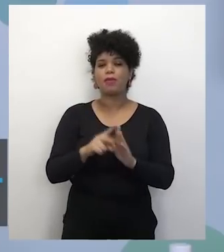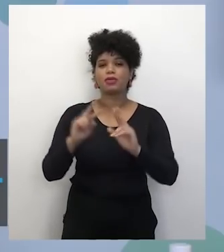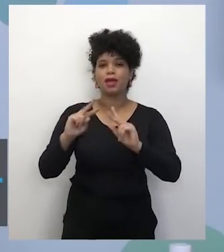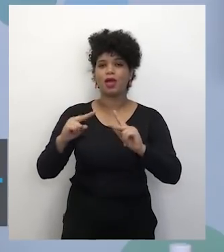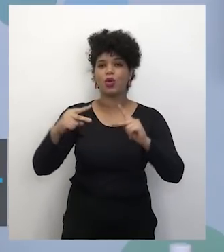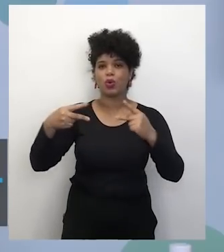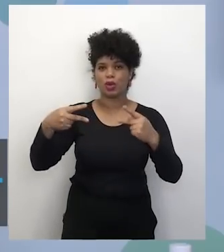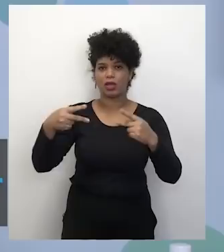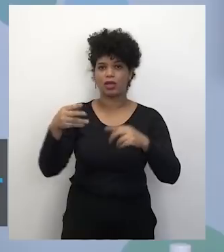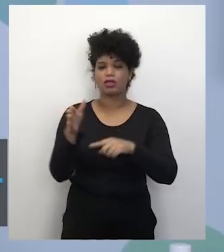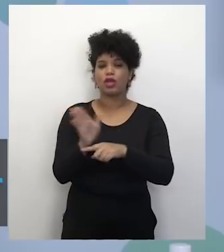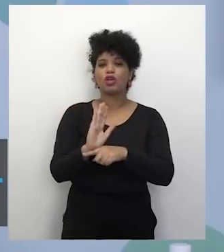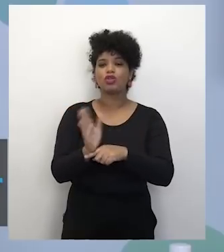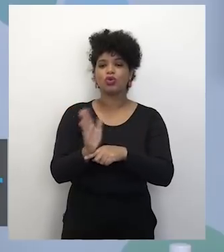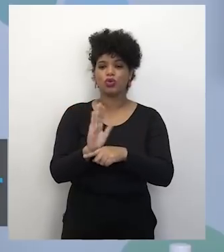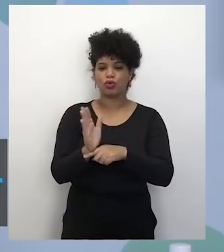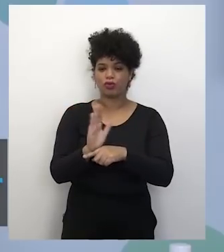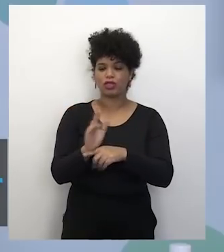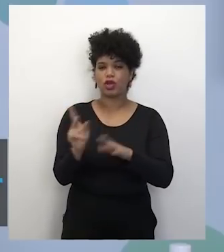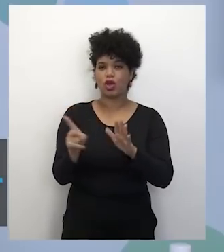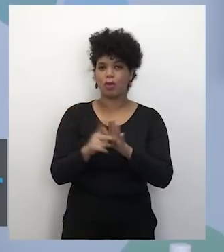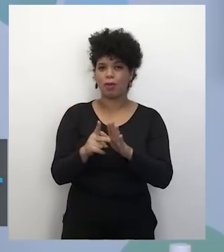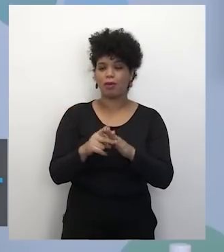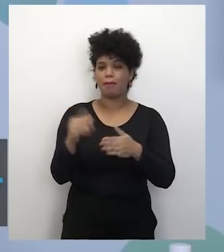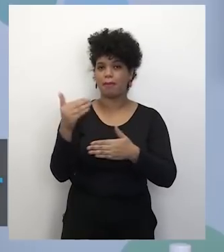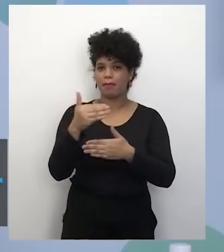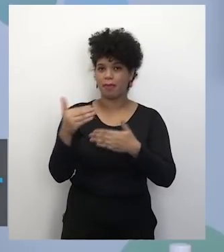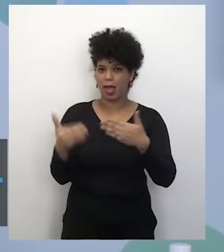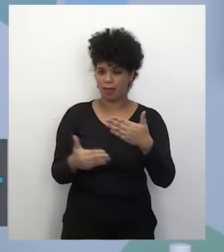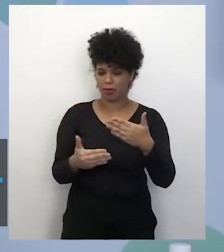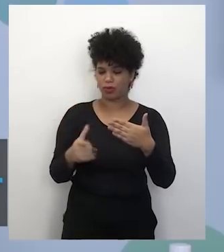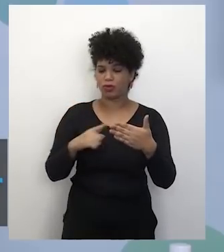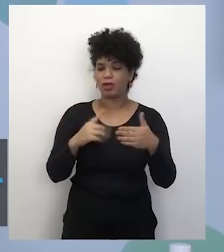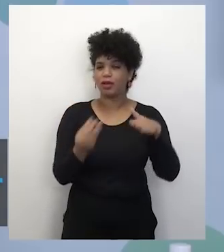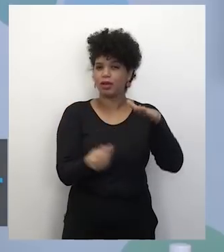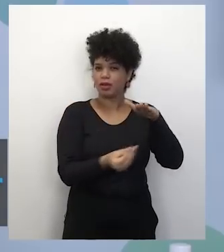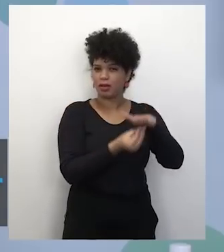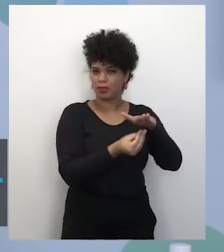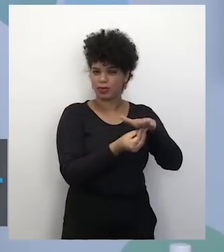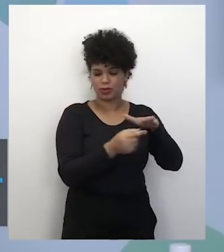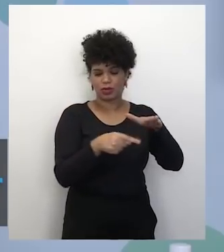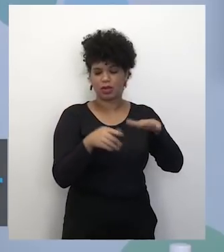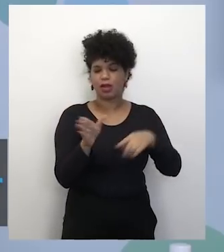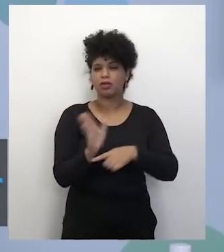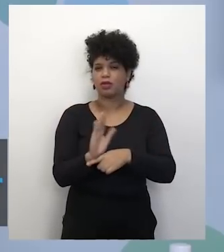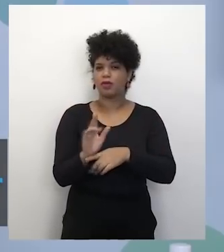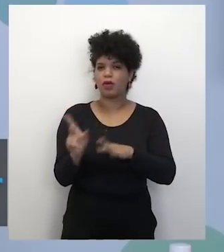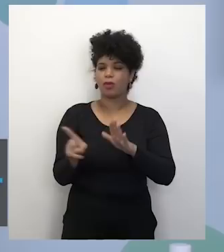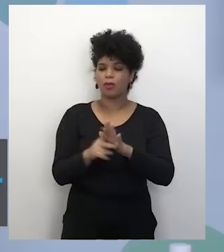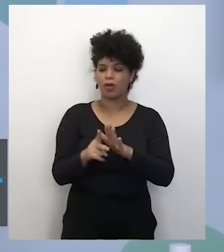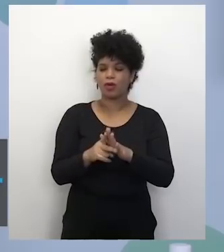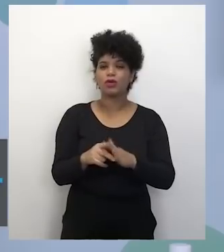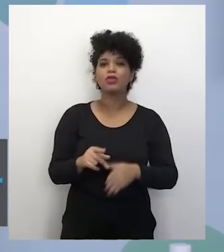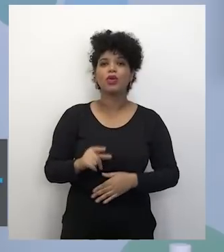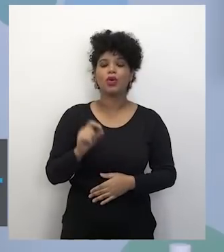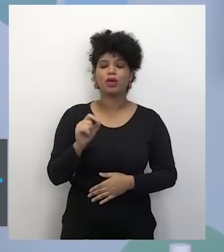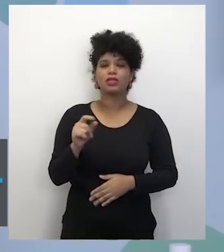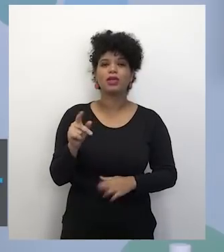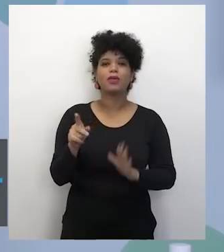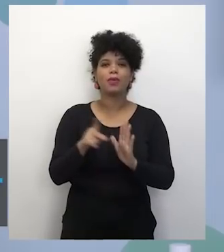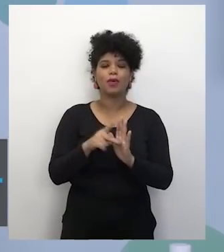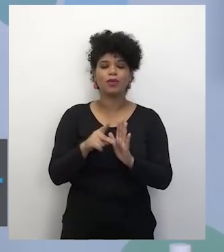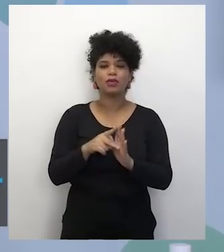vídeo, né? O link vai junto no PPT, no repositório. O vídeo está lá na página do Projeto de Vida, no